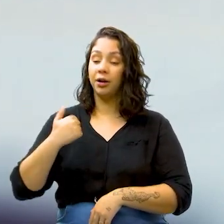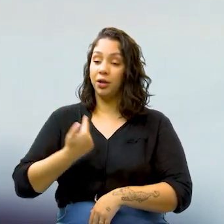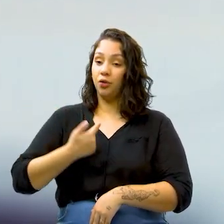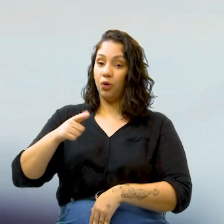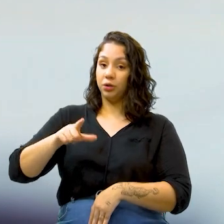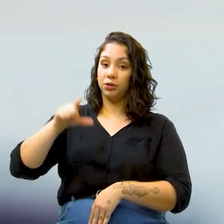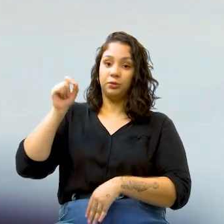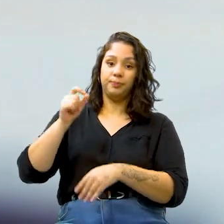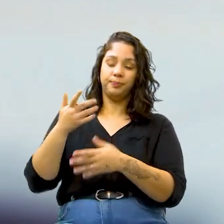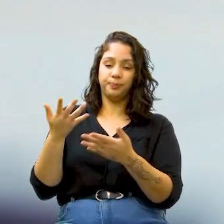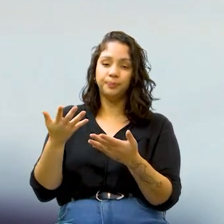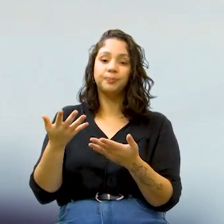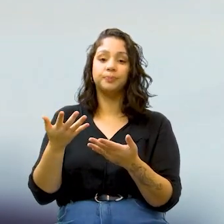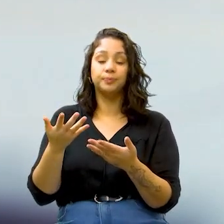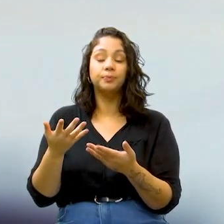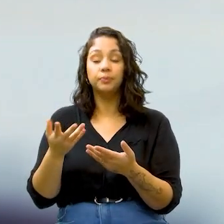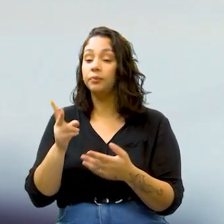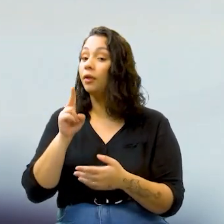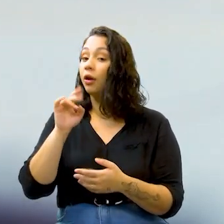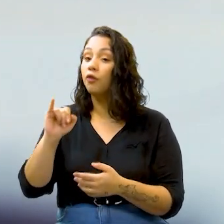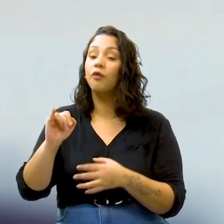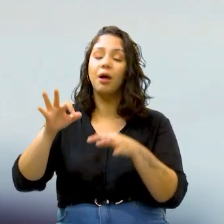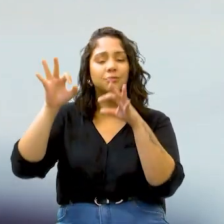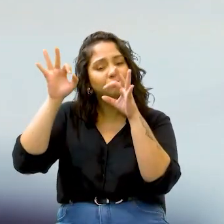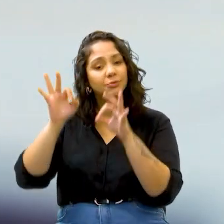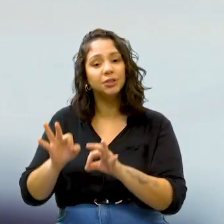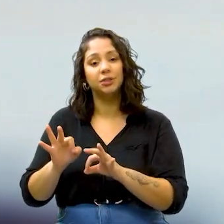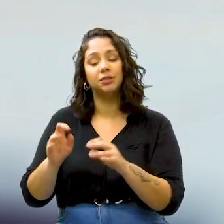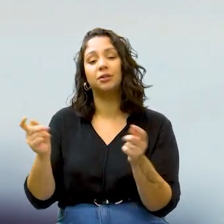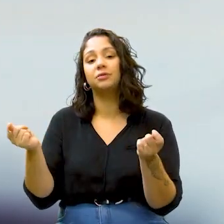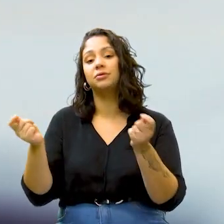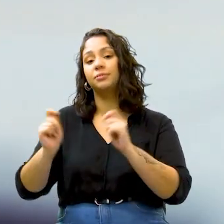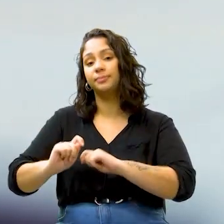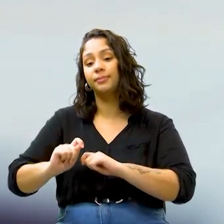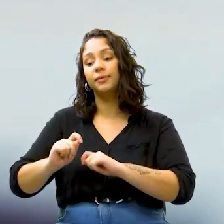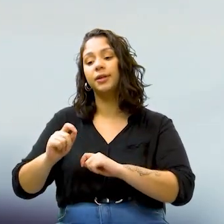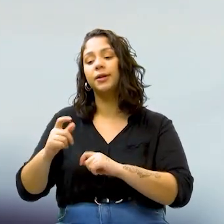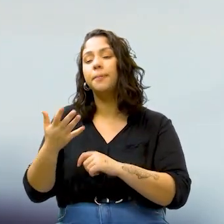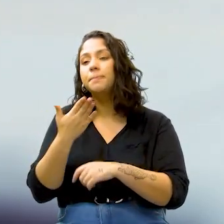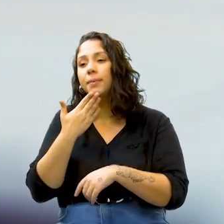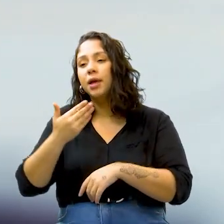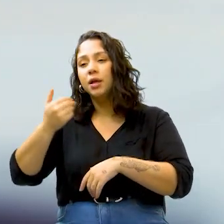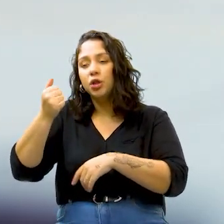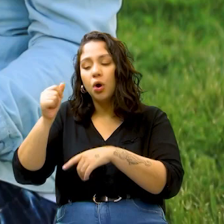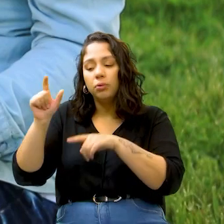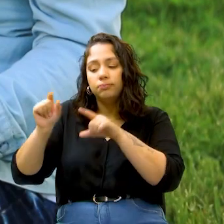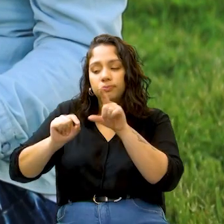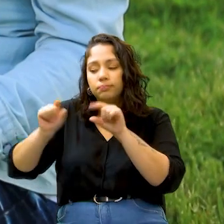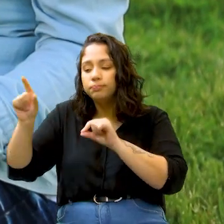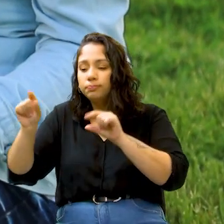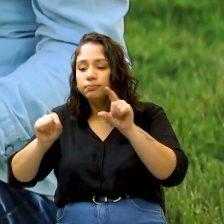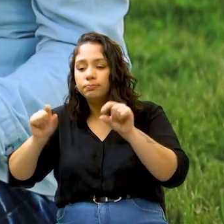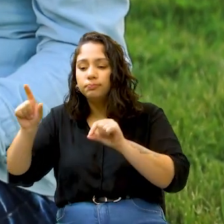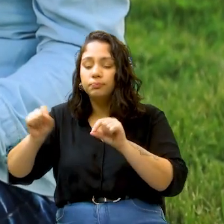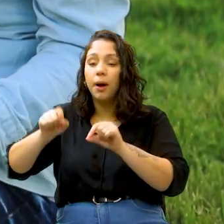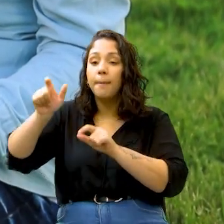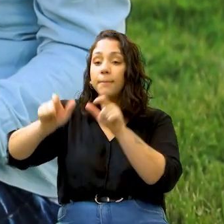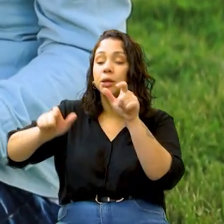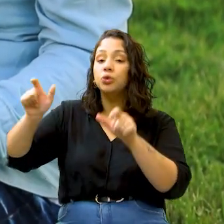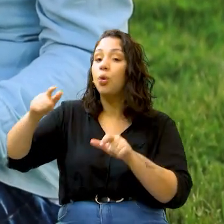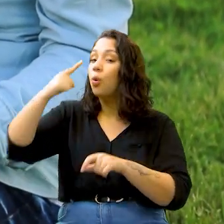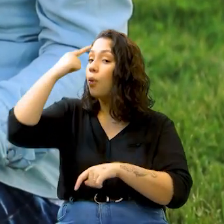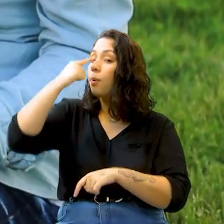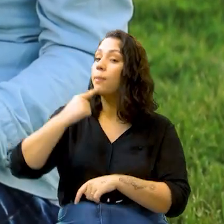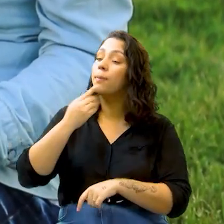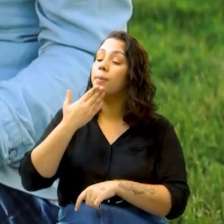daquela área que nós estamos concorrendo Vai Com certeza permitir que a gente possa filtrar melhor dizer quem